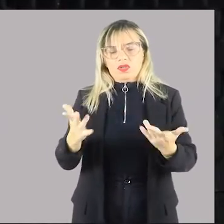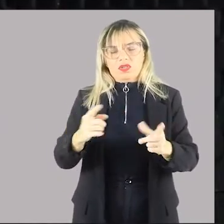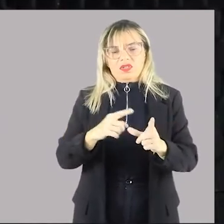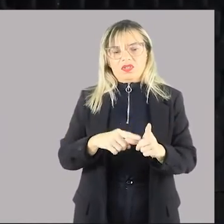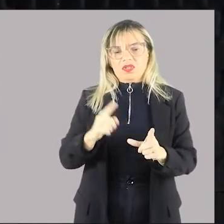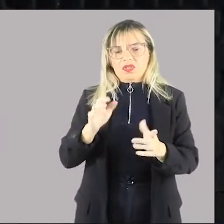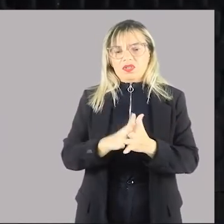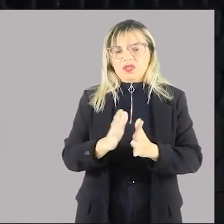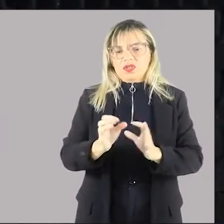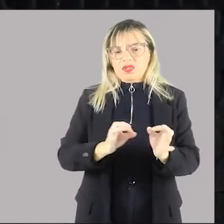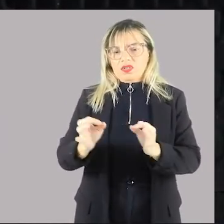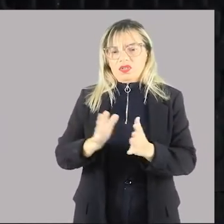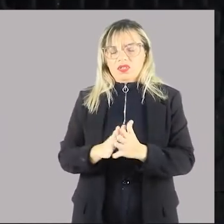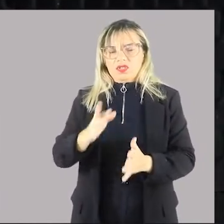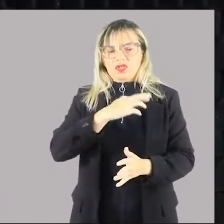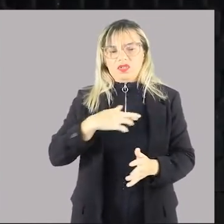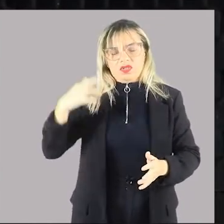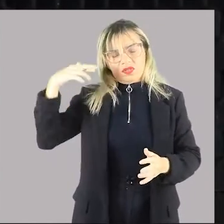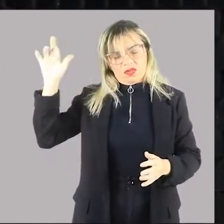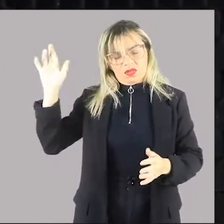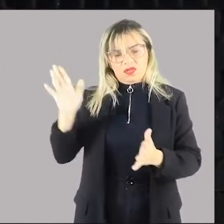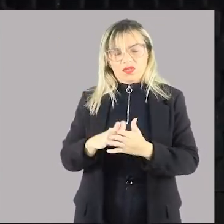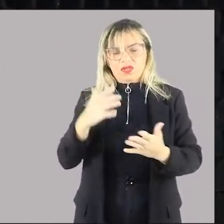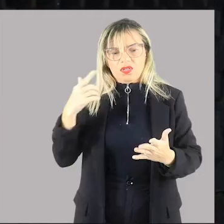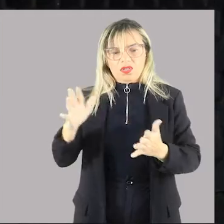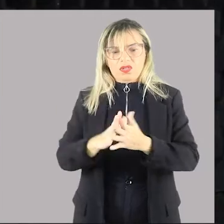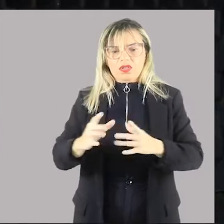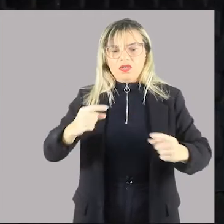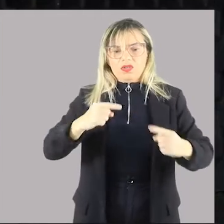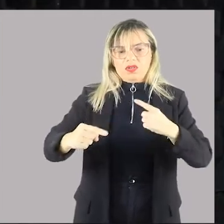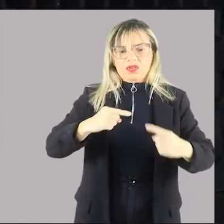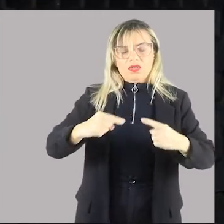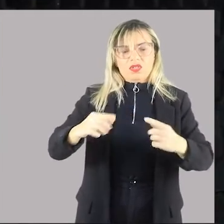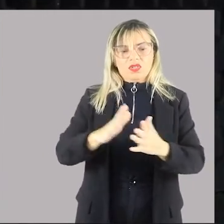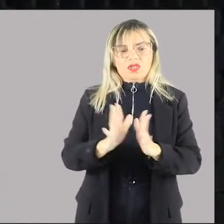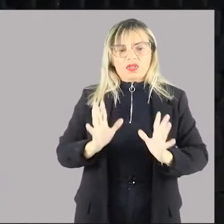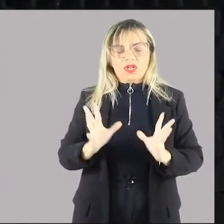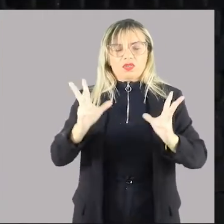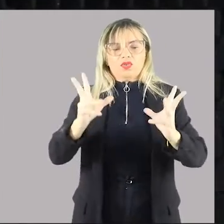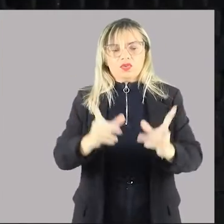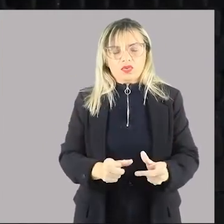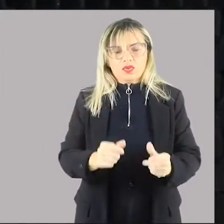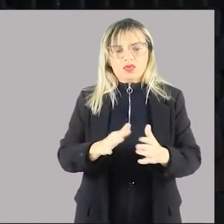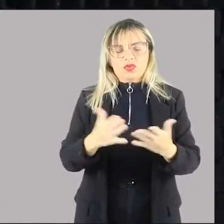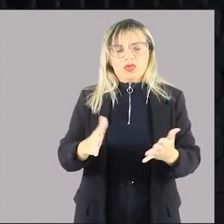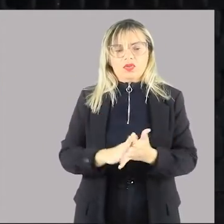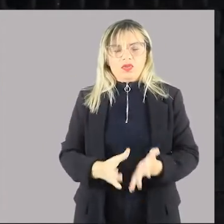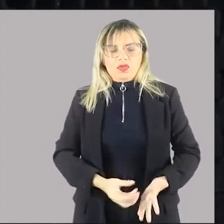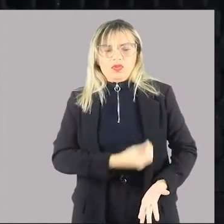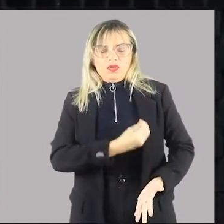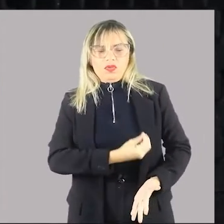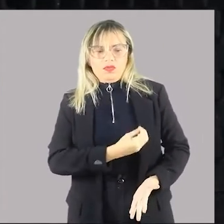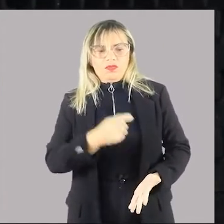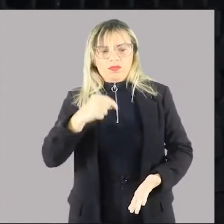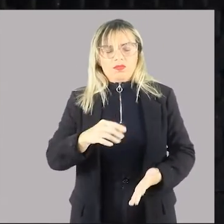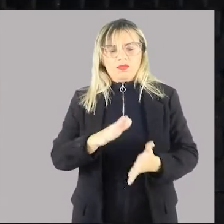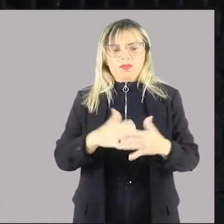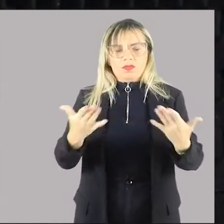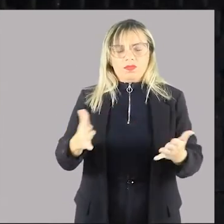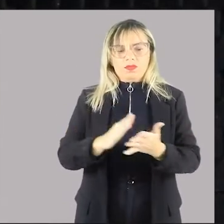tampouco organizada por orientações religiosas. A política é para todos que vivem uma